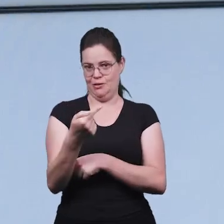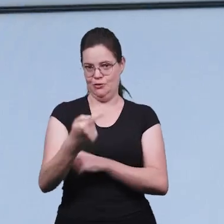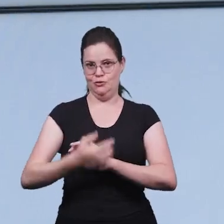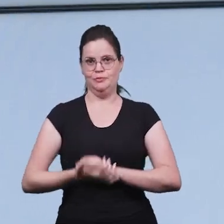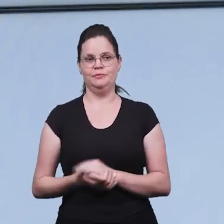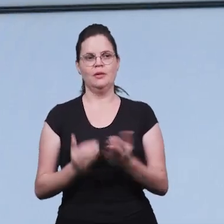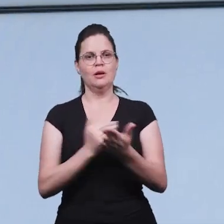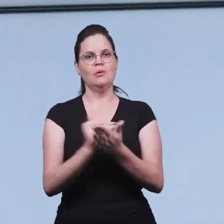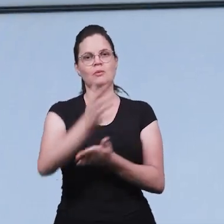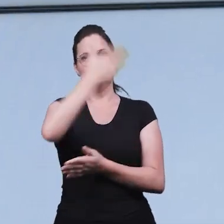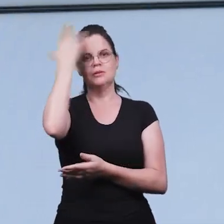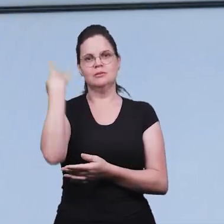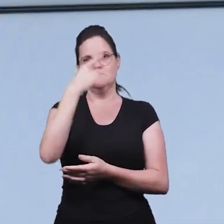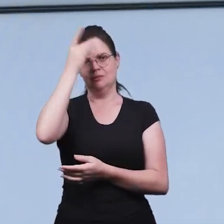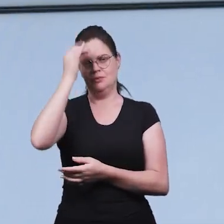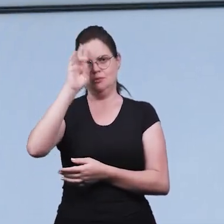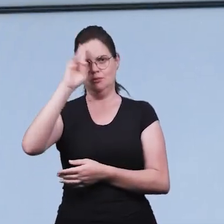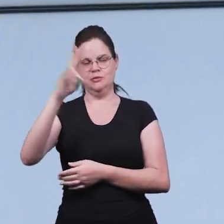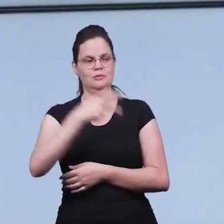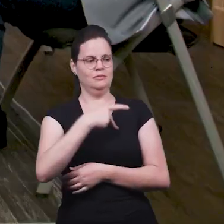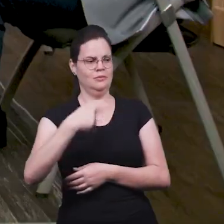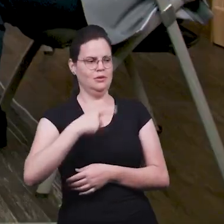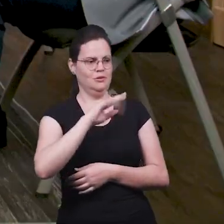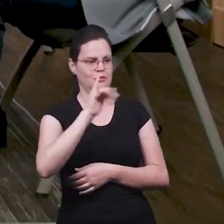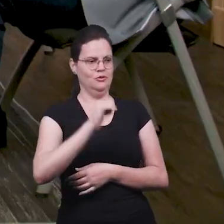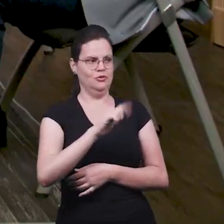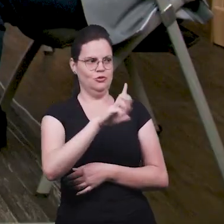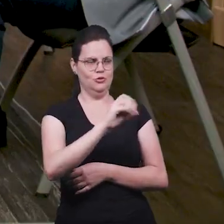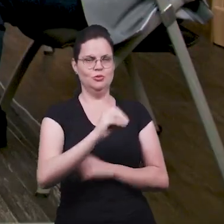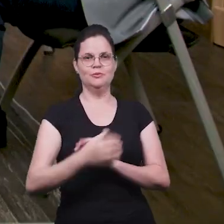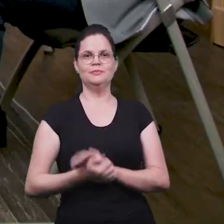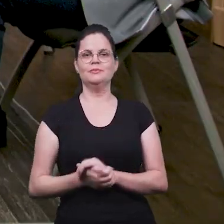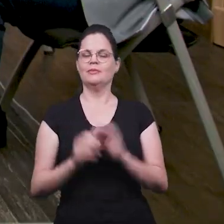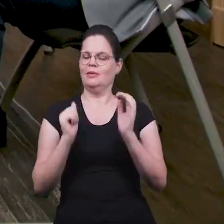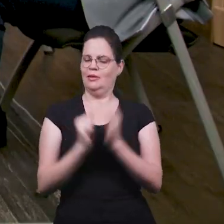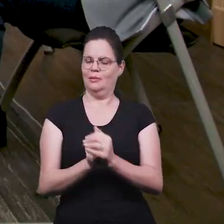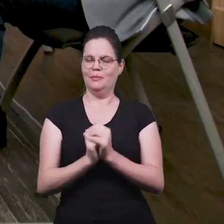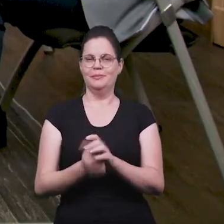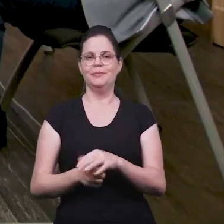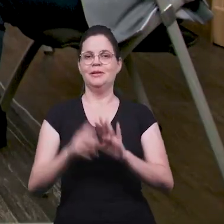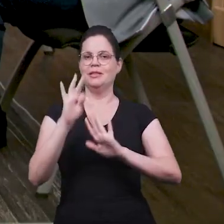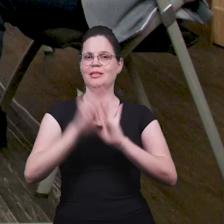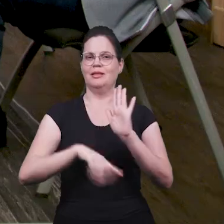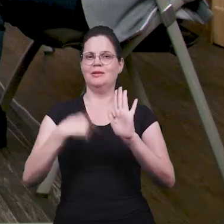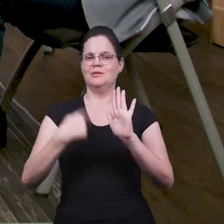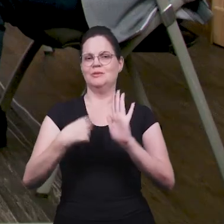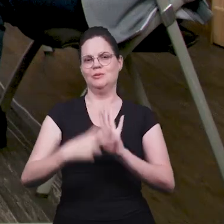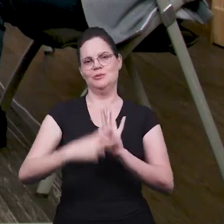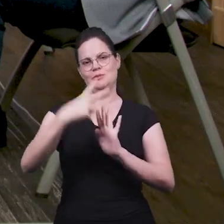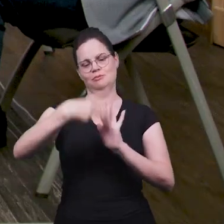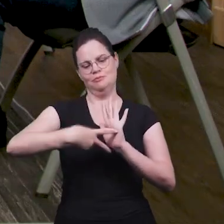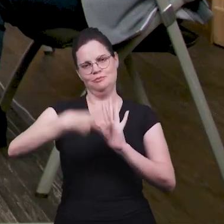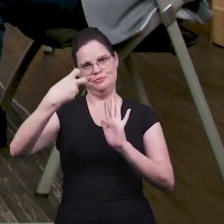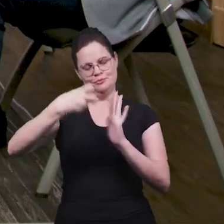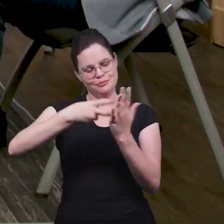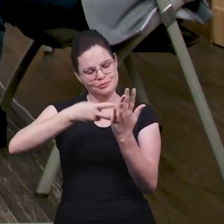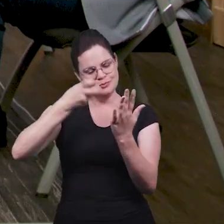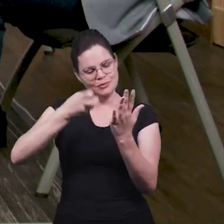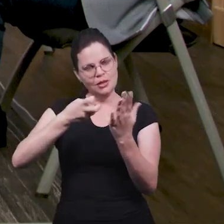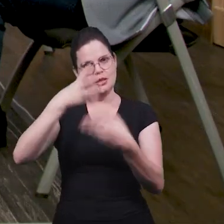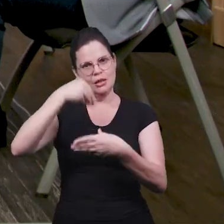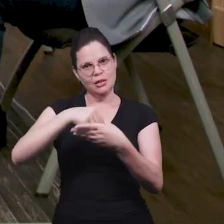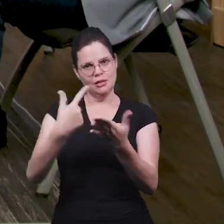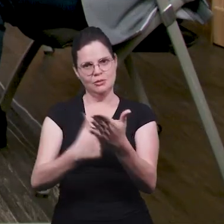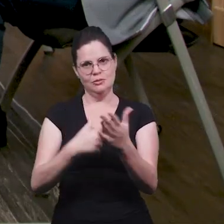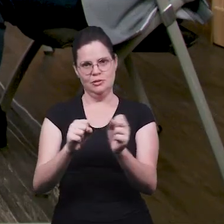do Senhor, pastor Júlio Filgueiras. Amém. O texto que nós identificamos aqui, a operação do Espírito do Senhor,